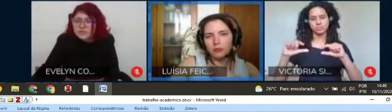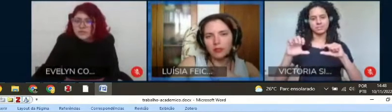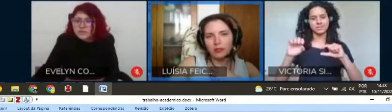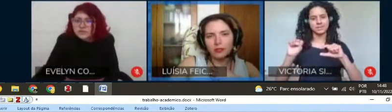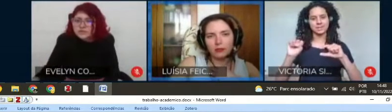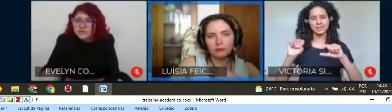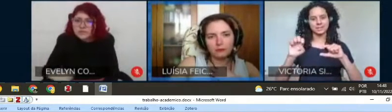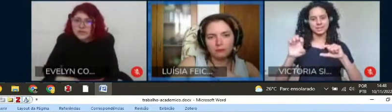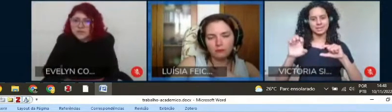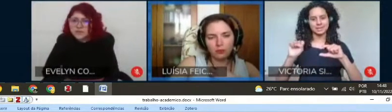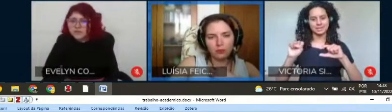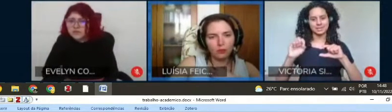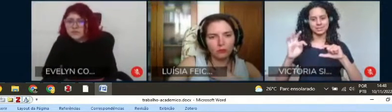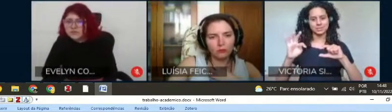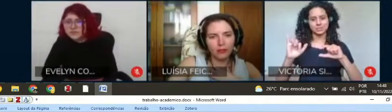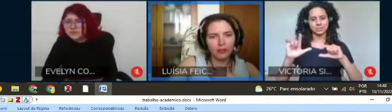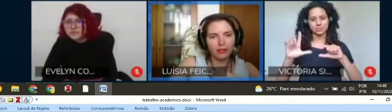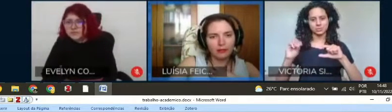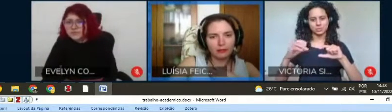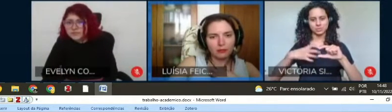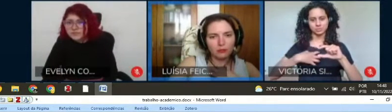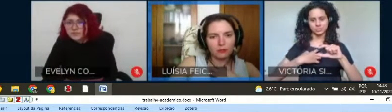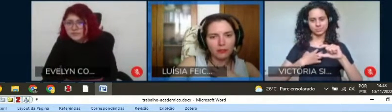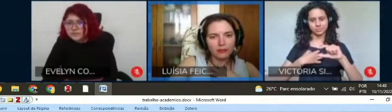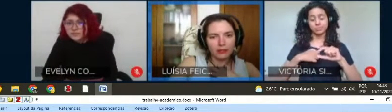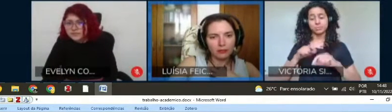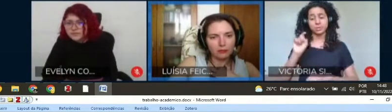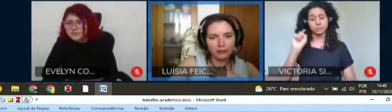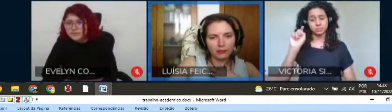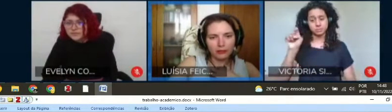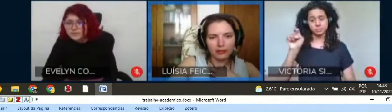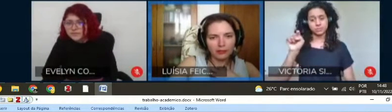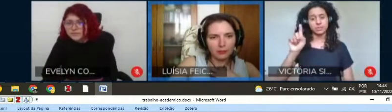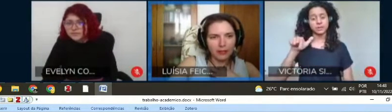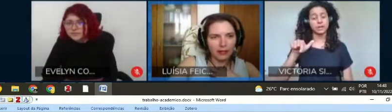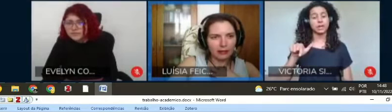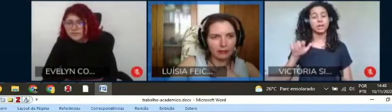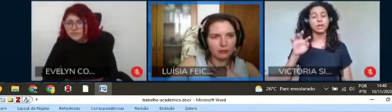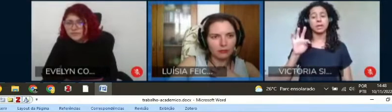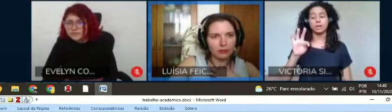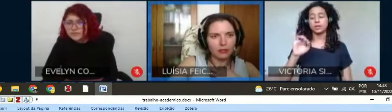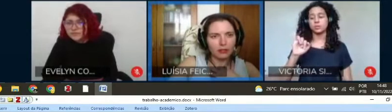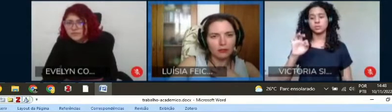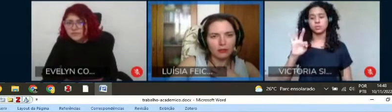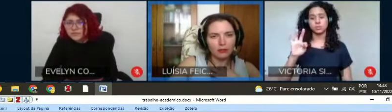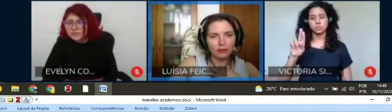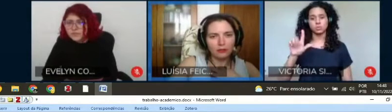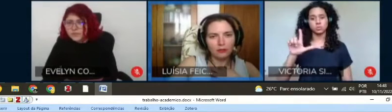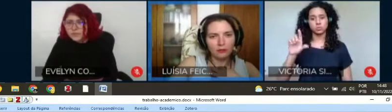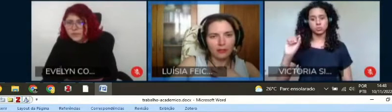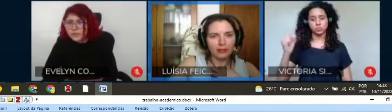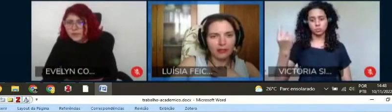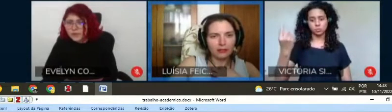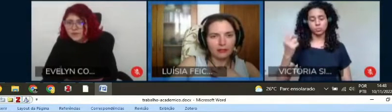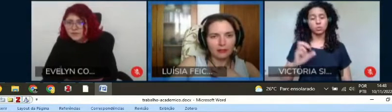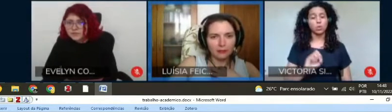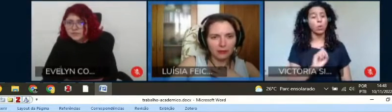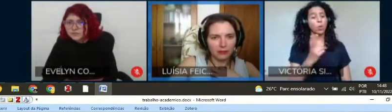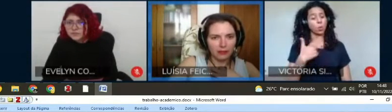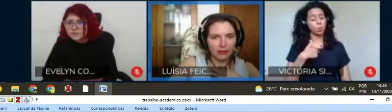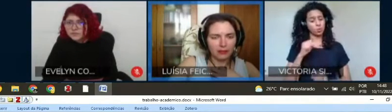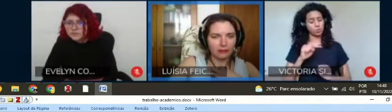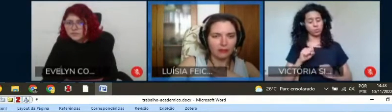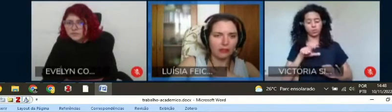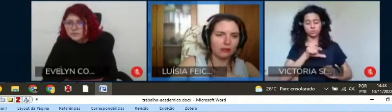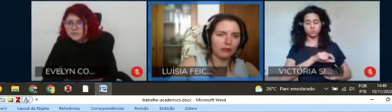ou eu poderia pegar com um pincel, selecionar esse parágrafo e formatar em